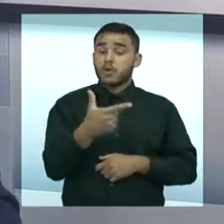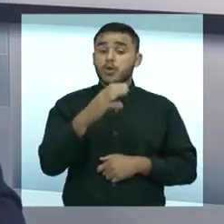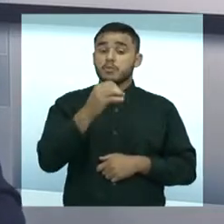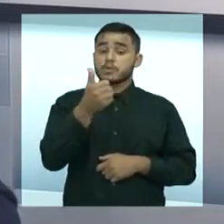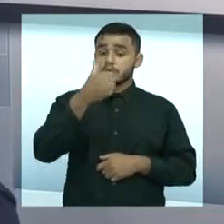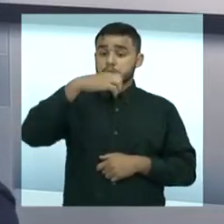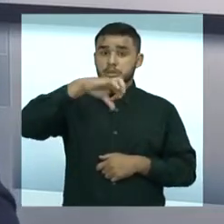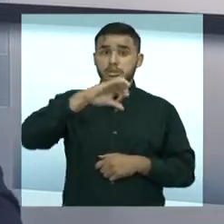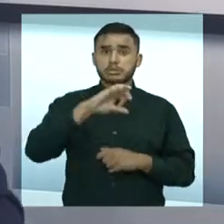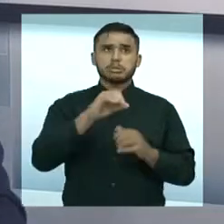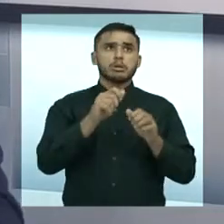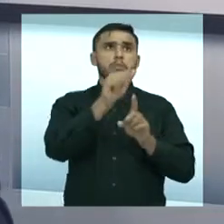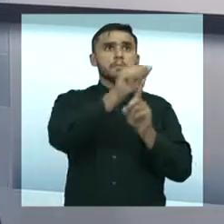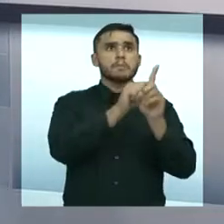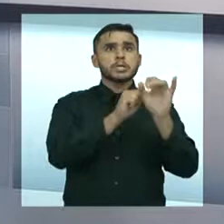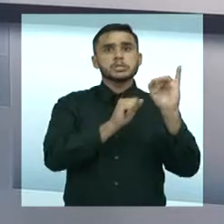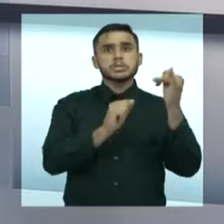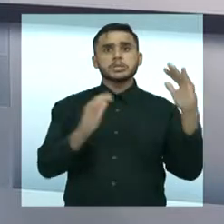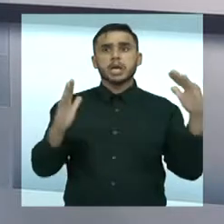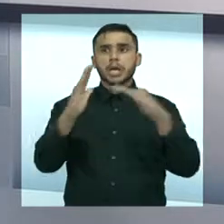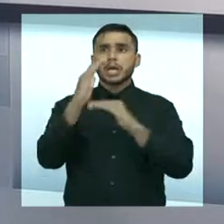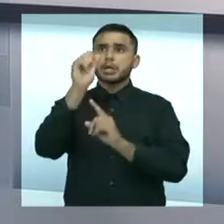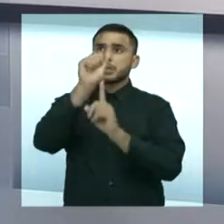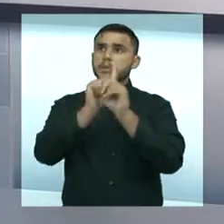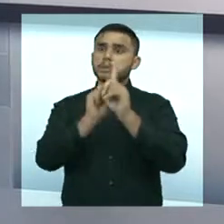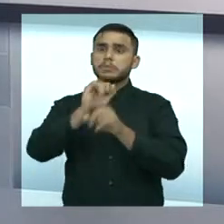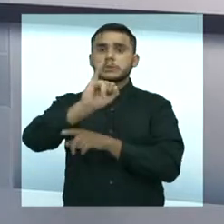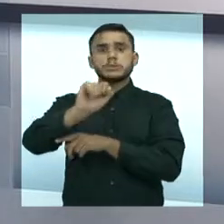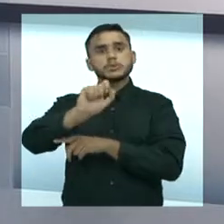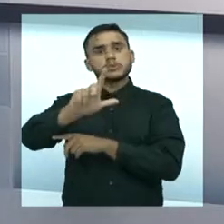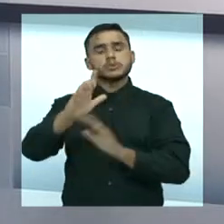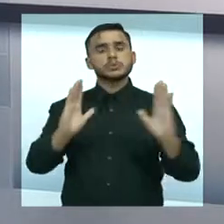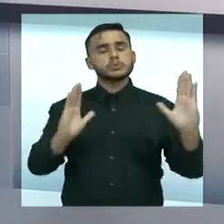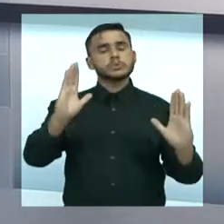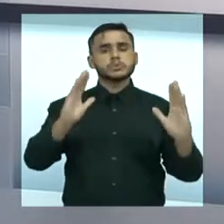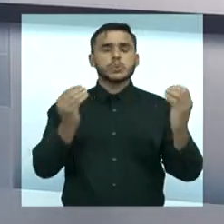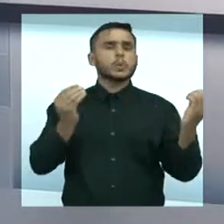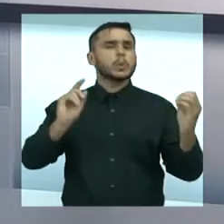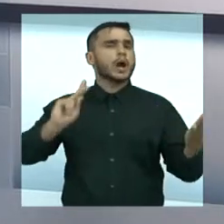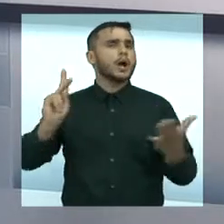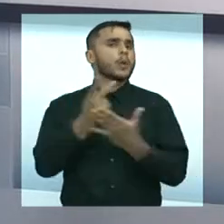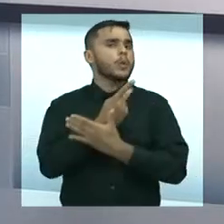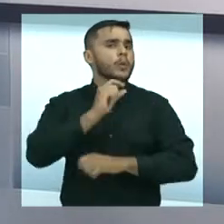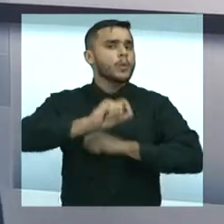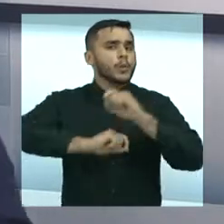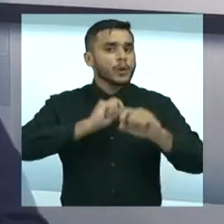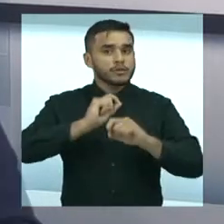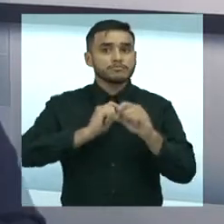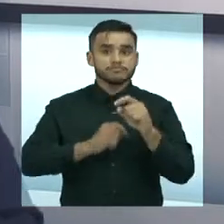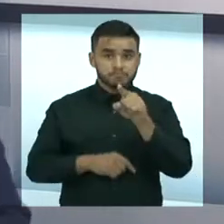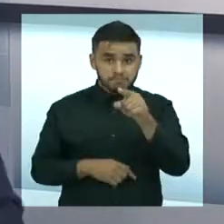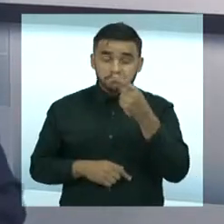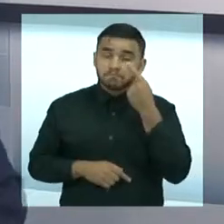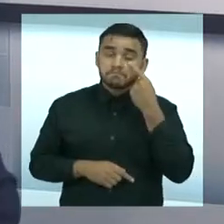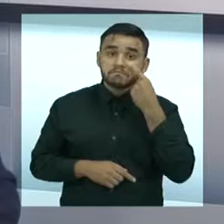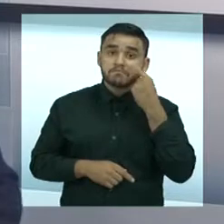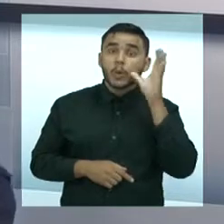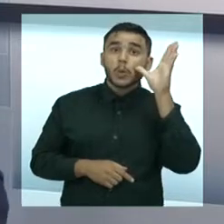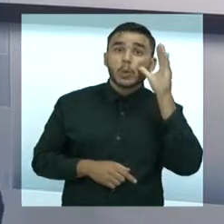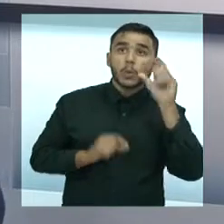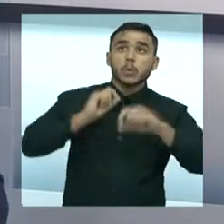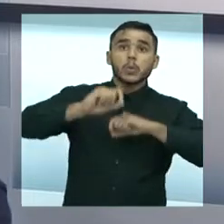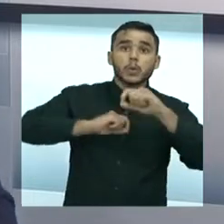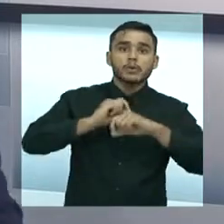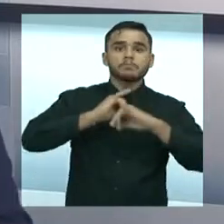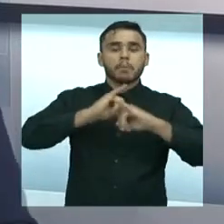há muitos temas importantes em voga e que influenciam diretamente na vida, na cidadania, nos direitos e